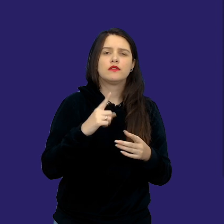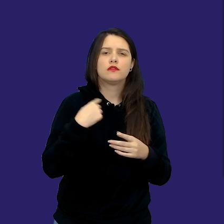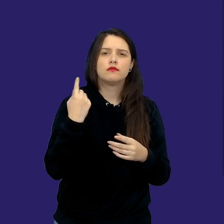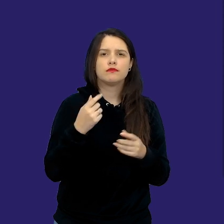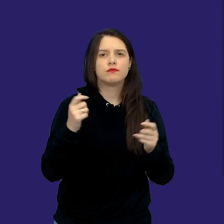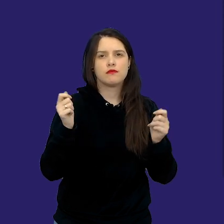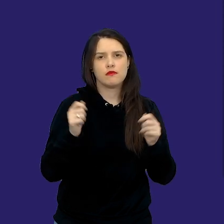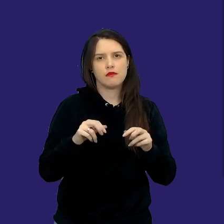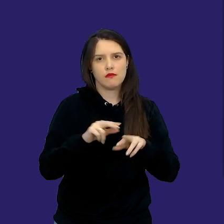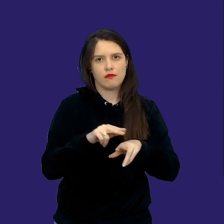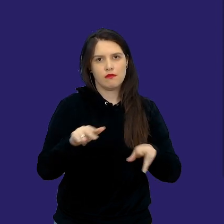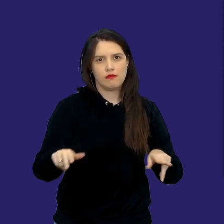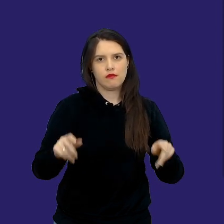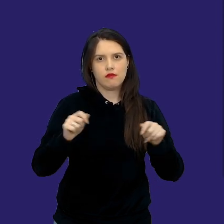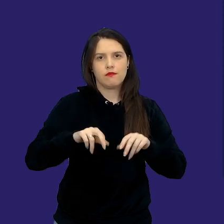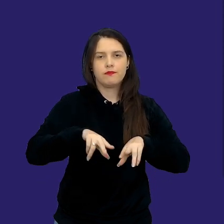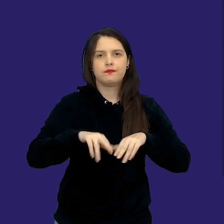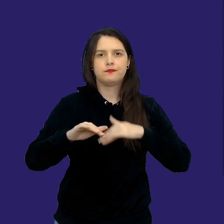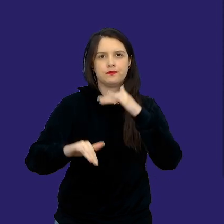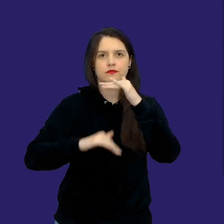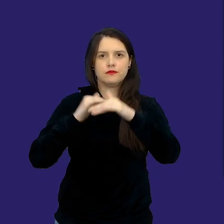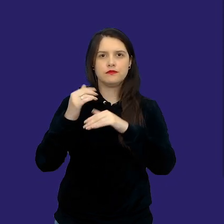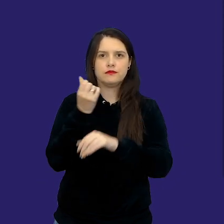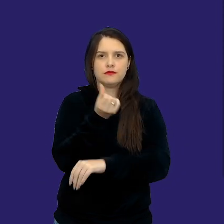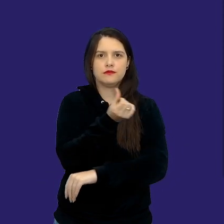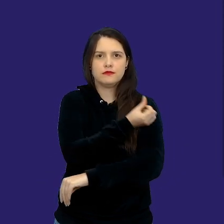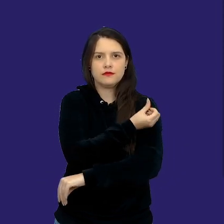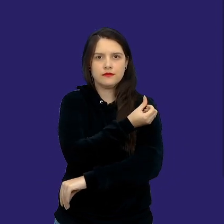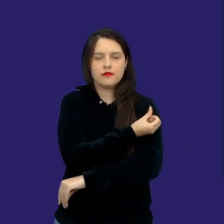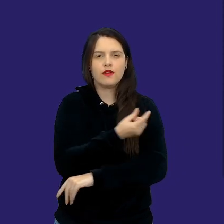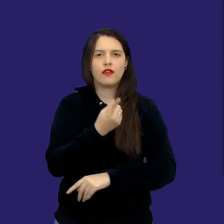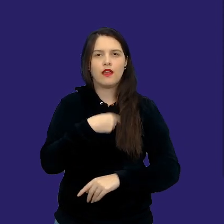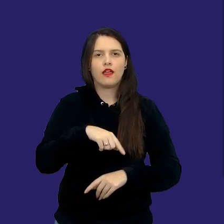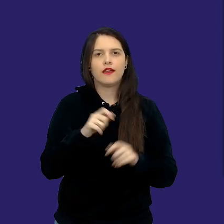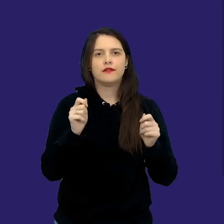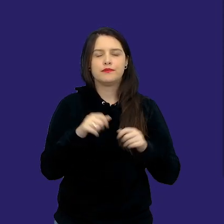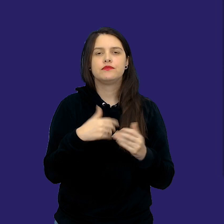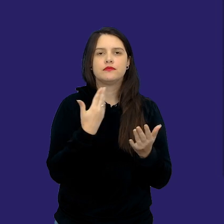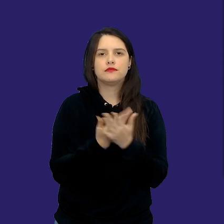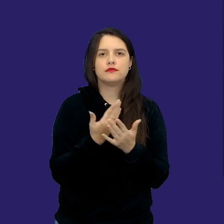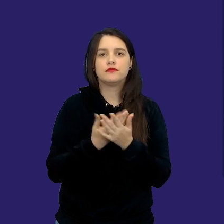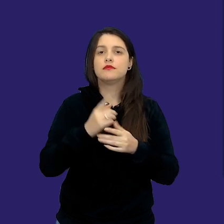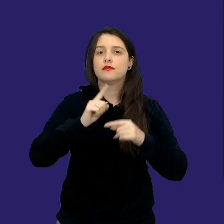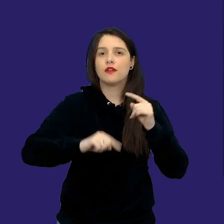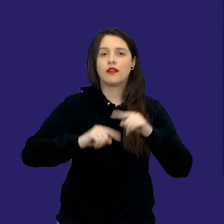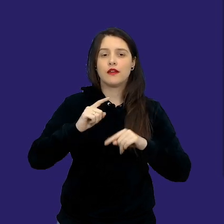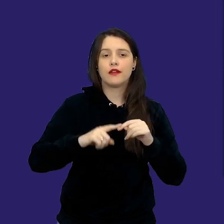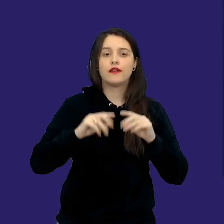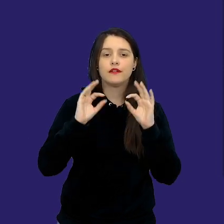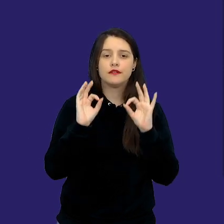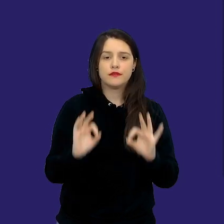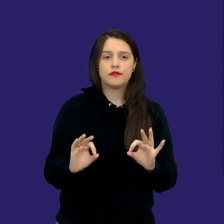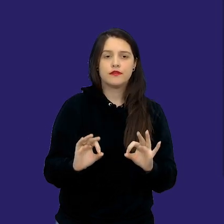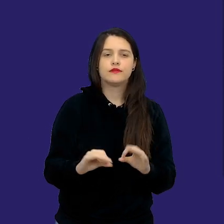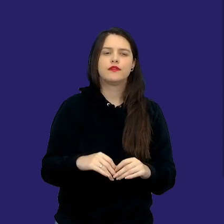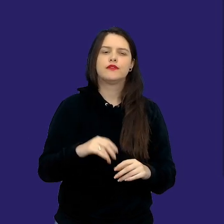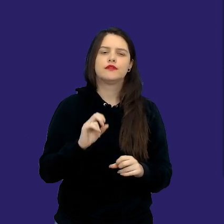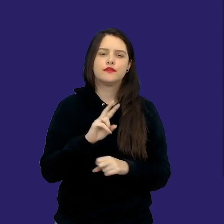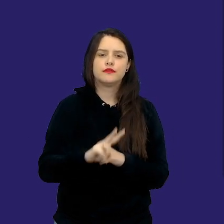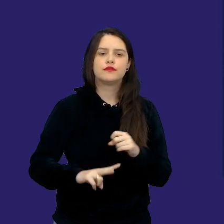sequência de atividade 6, volume 1 do sexto ano, do material Aprender Sempre, sob